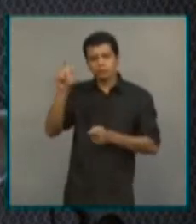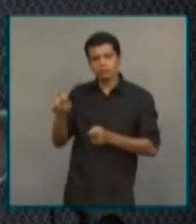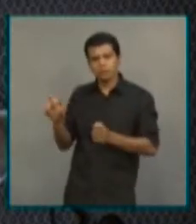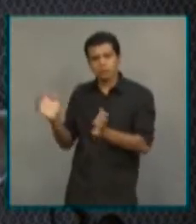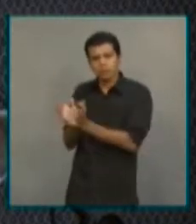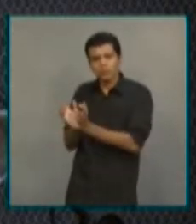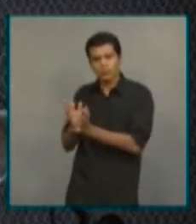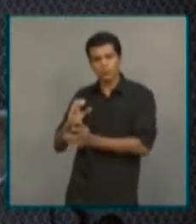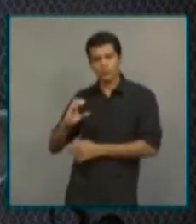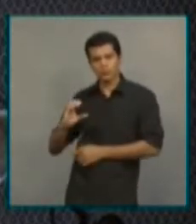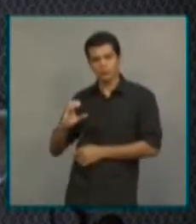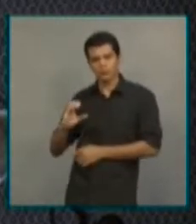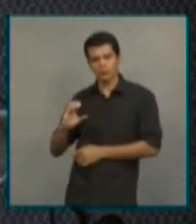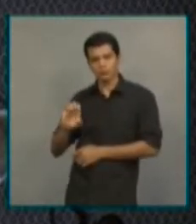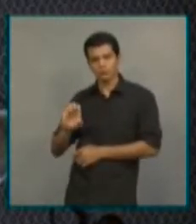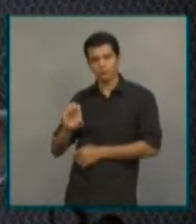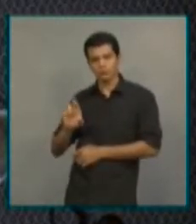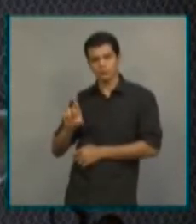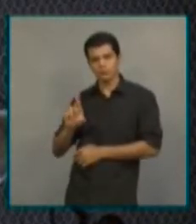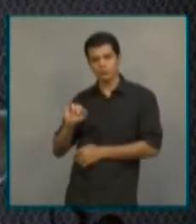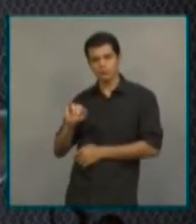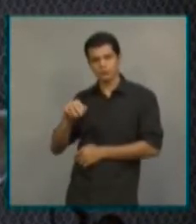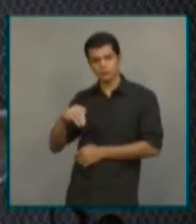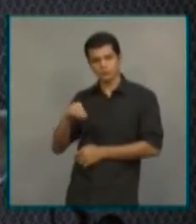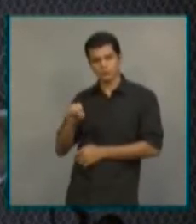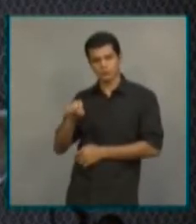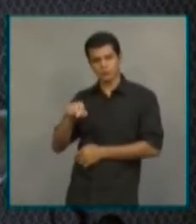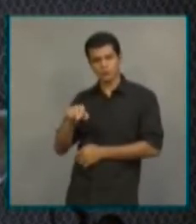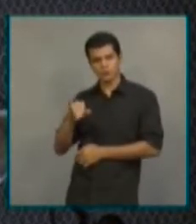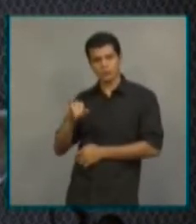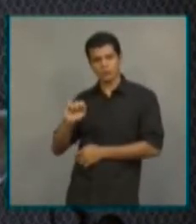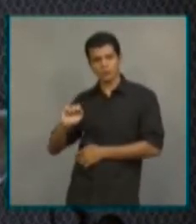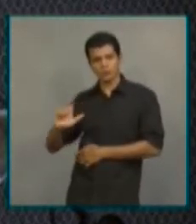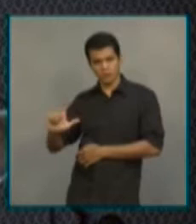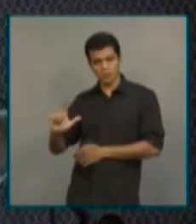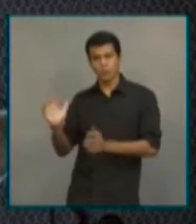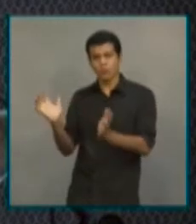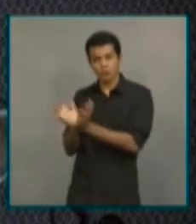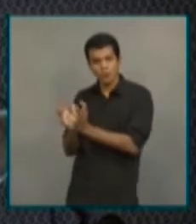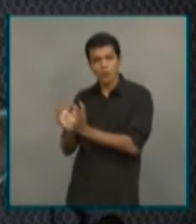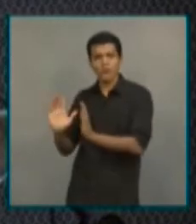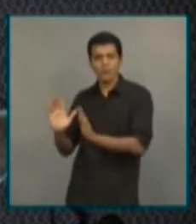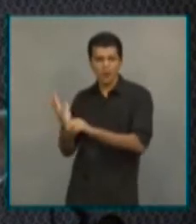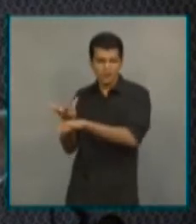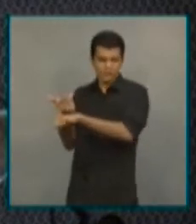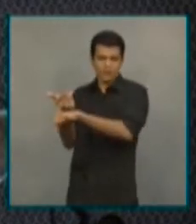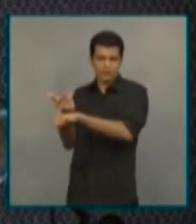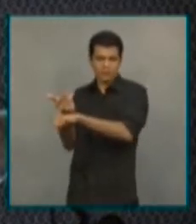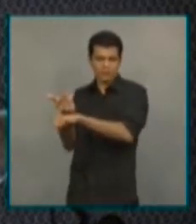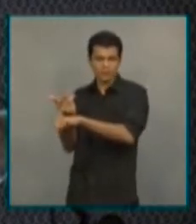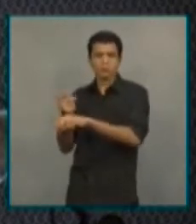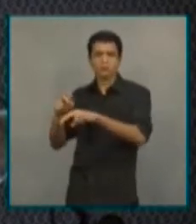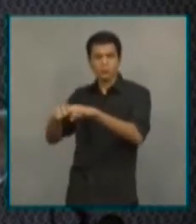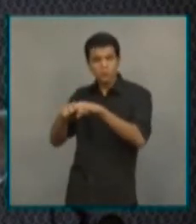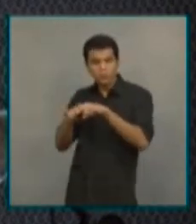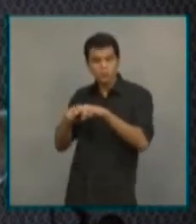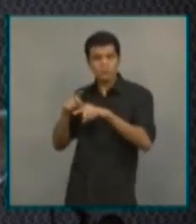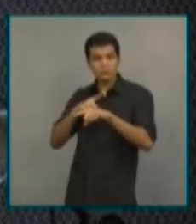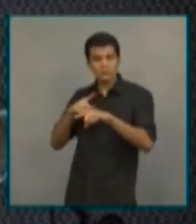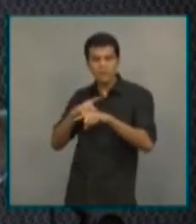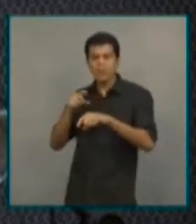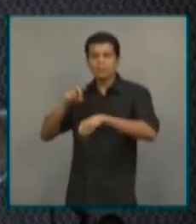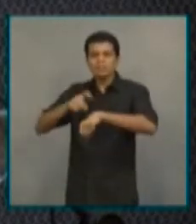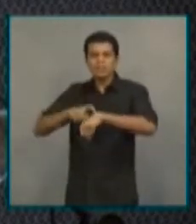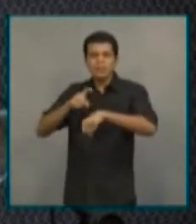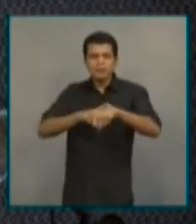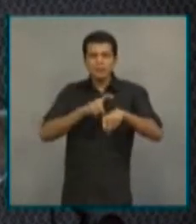repetimos. Cada candidato será sorteado 2 vezes com temas distintos para elaborar a pergunta e